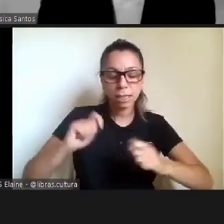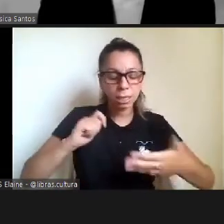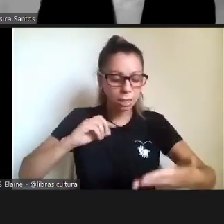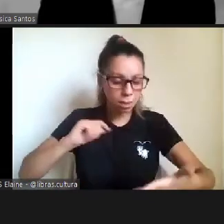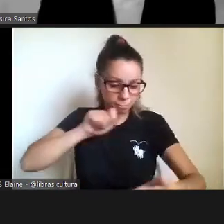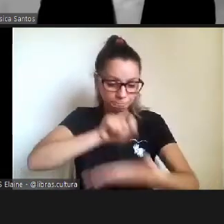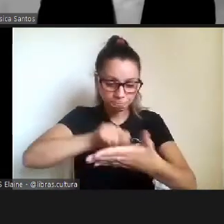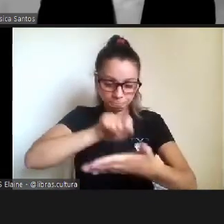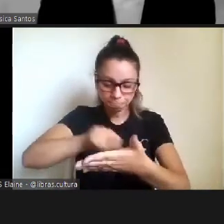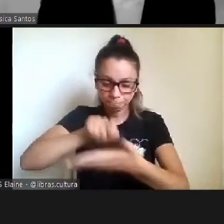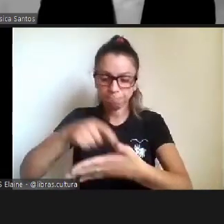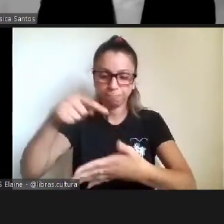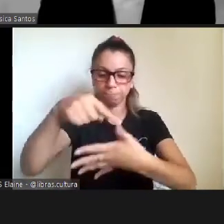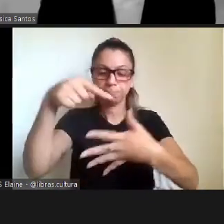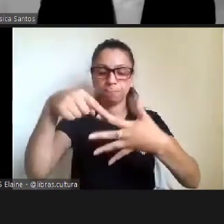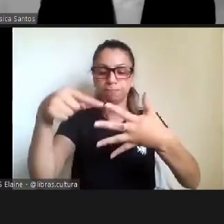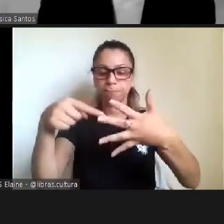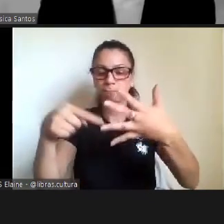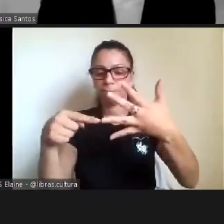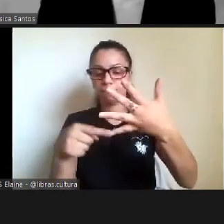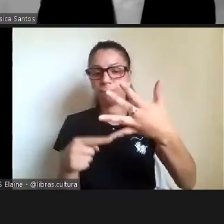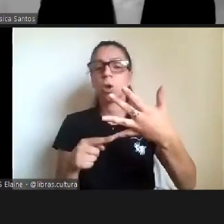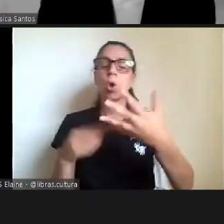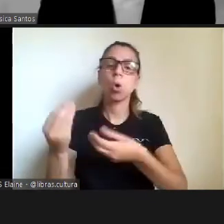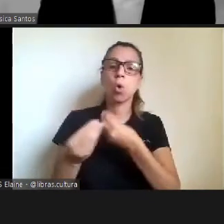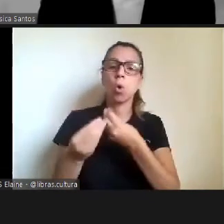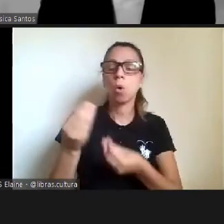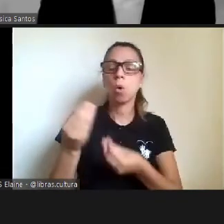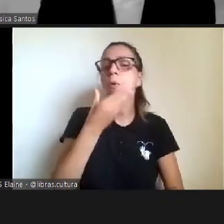esses elementos de quando o machismo incide,